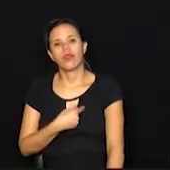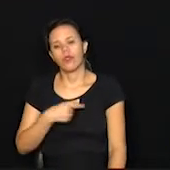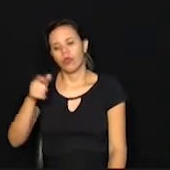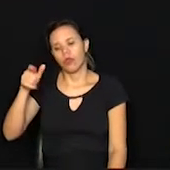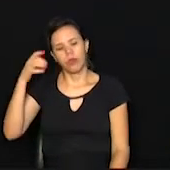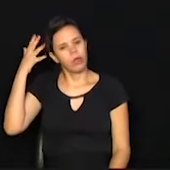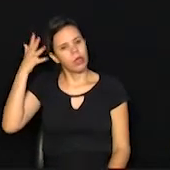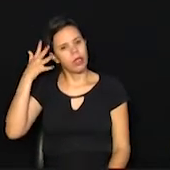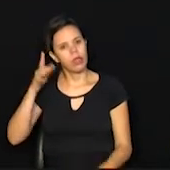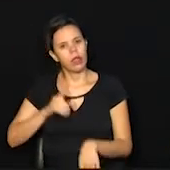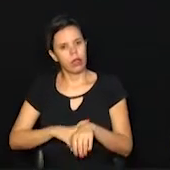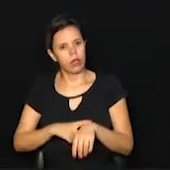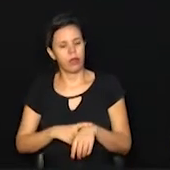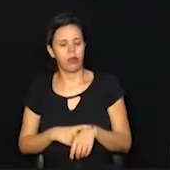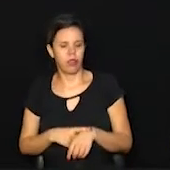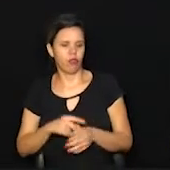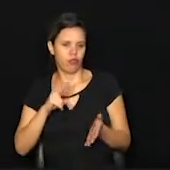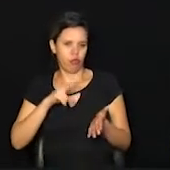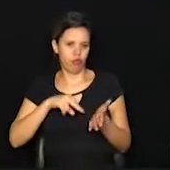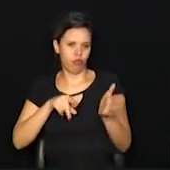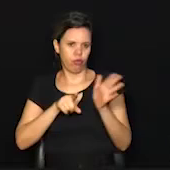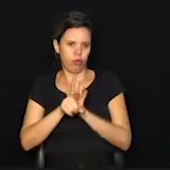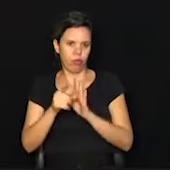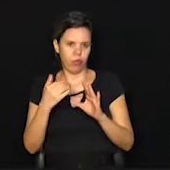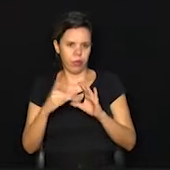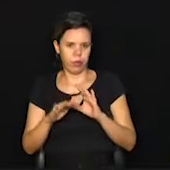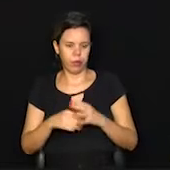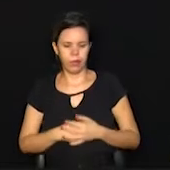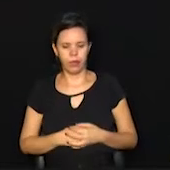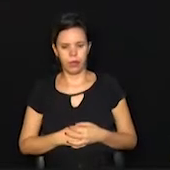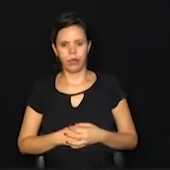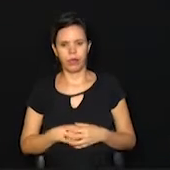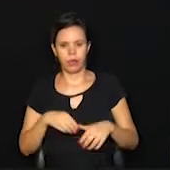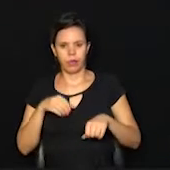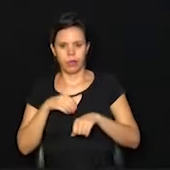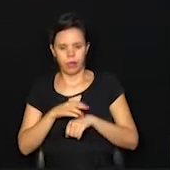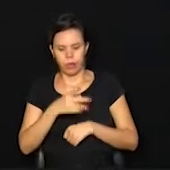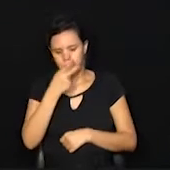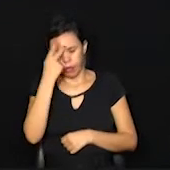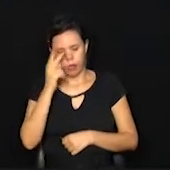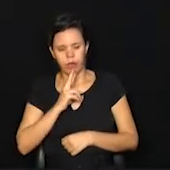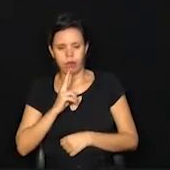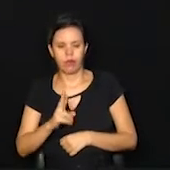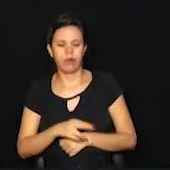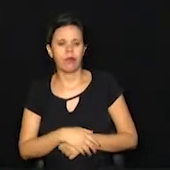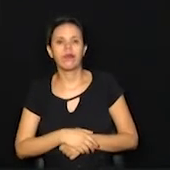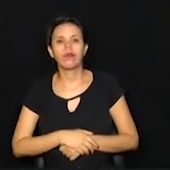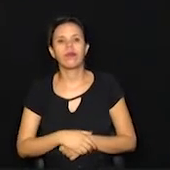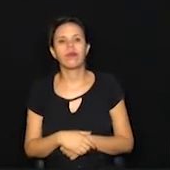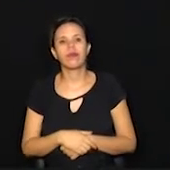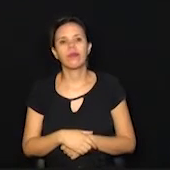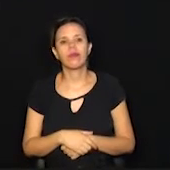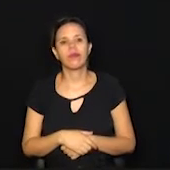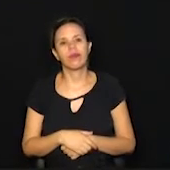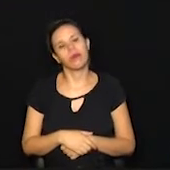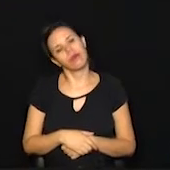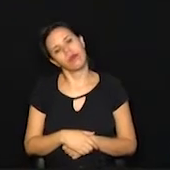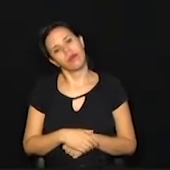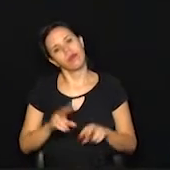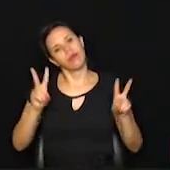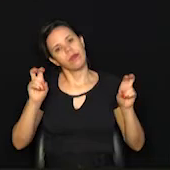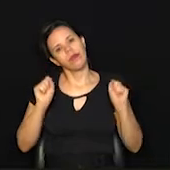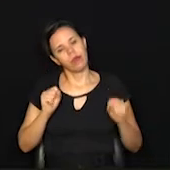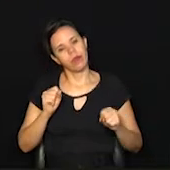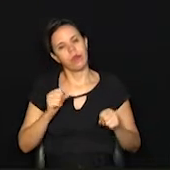batedor de um tempinho a gente ler as questões e e Repassa para que ele possa responder voltando então o